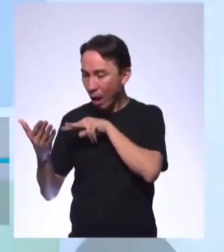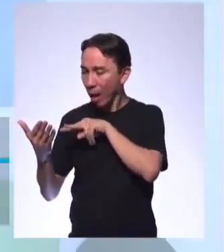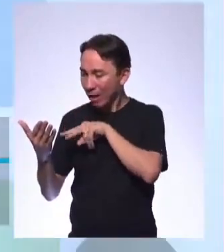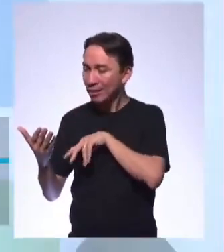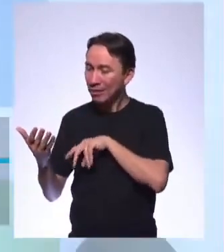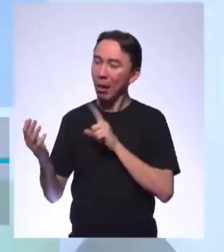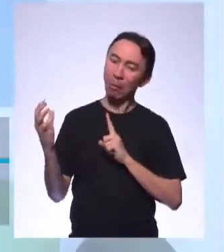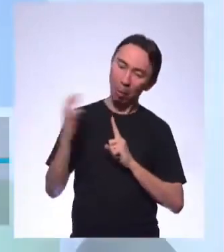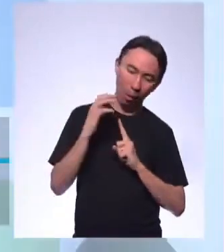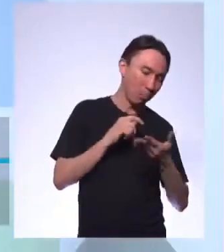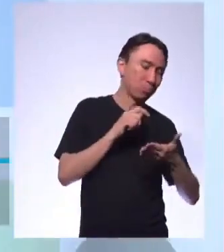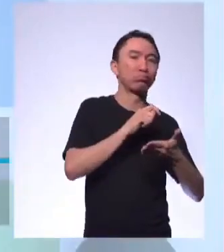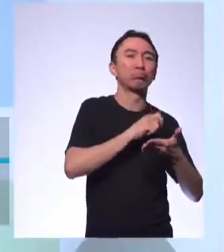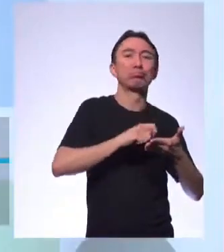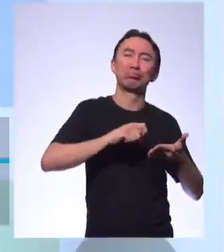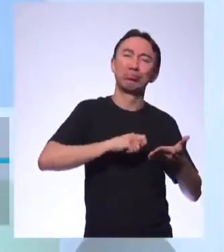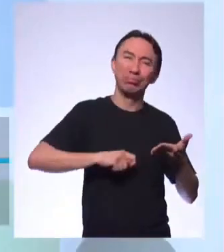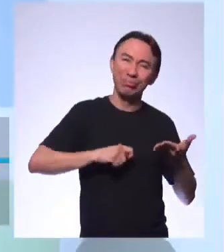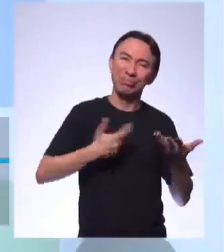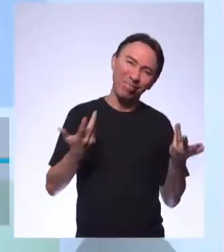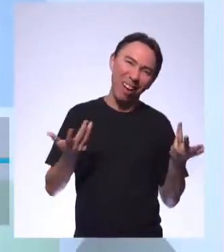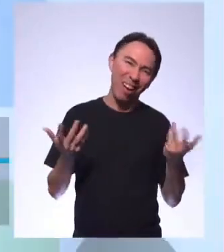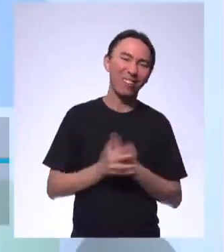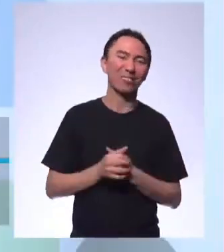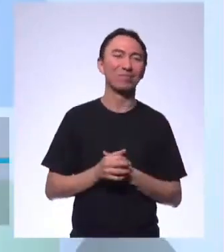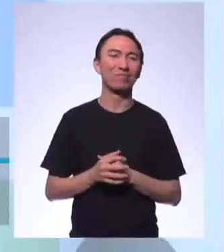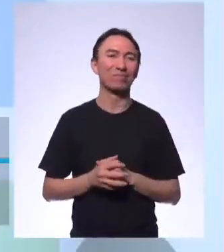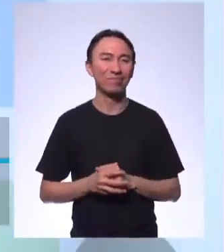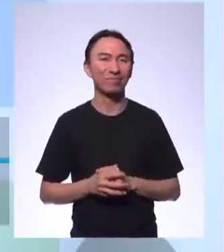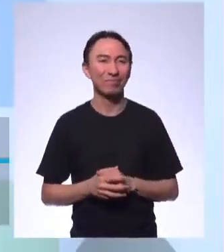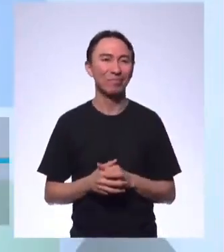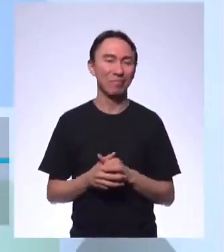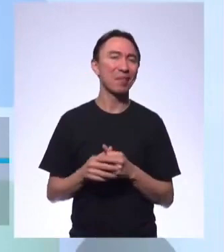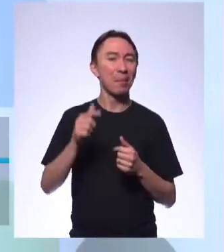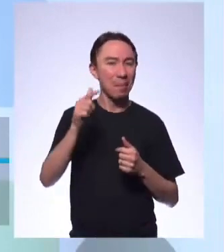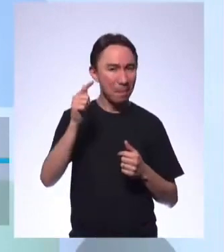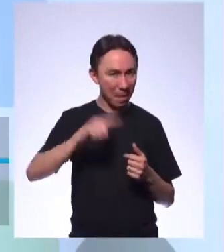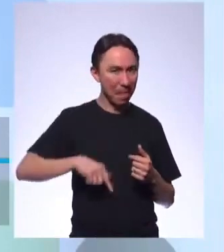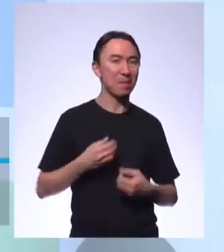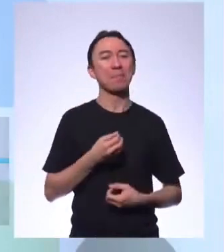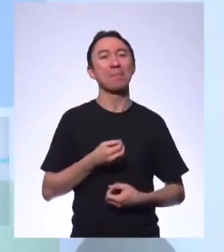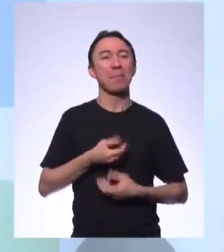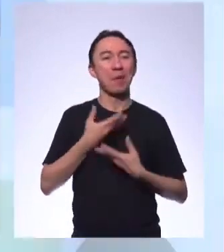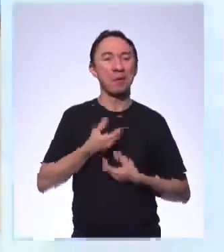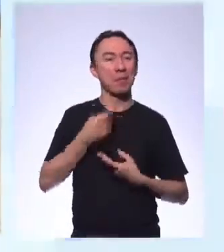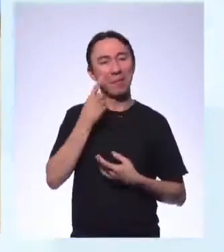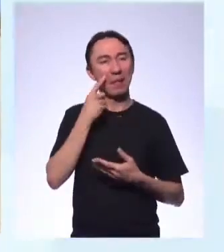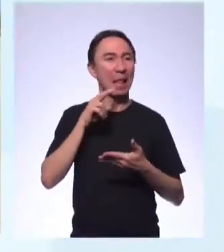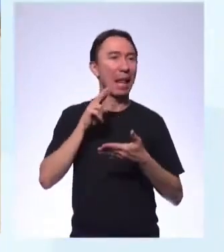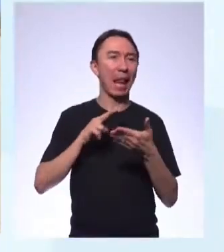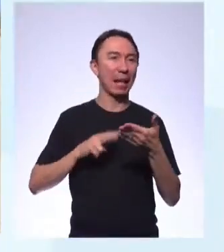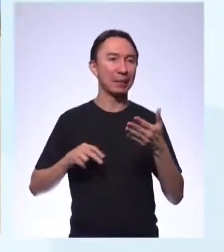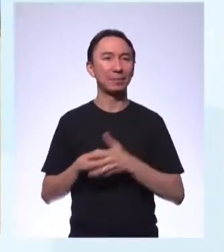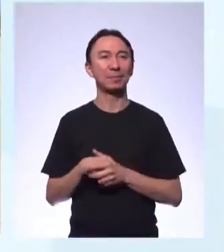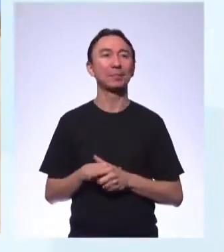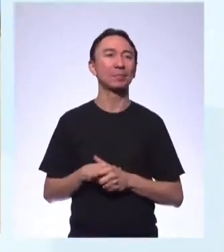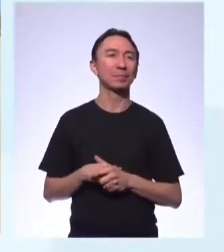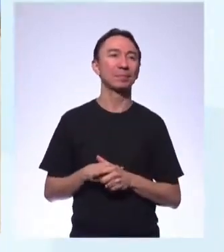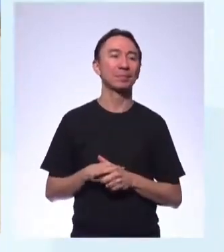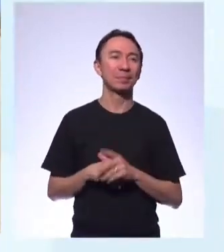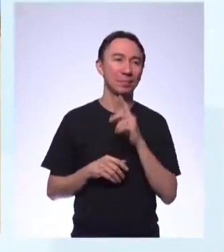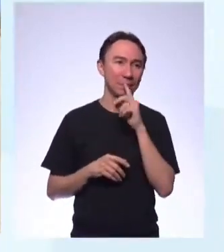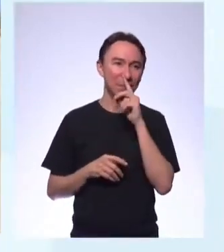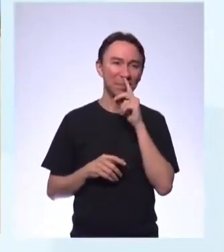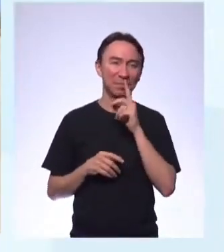Essa né? Exatamente isso escrevivência, né? E mesmo. depois vai criando ali. Eu vou pedir para o Mauro ler mais uma vez o poema. Agora vai ficar mais Sim, chique, vai ser agora bom. vamos ler, Eu né, vou